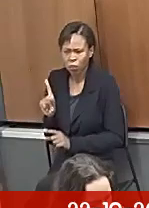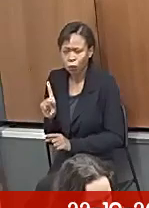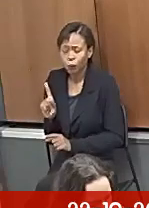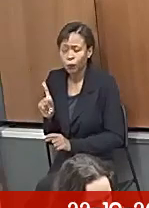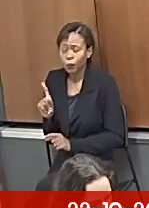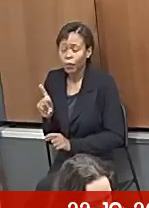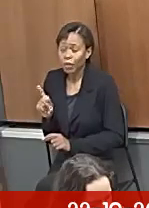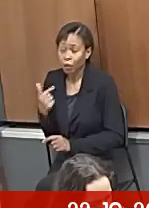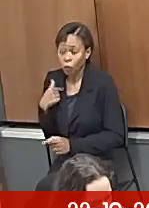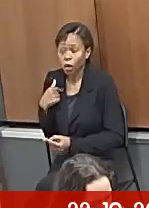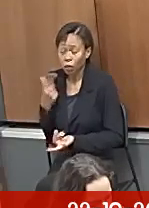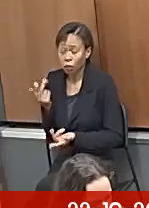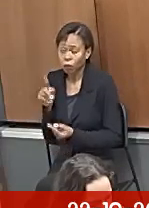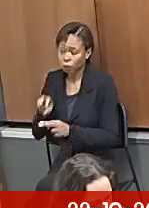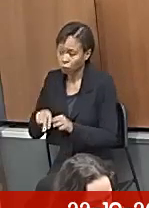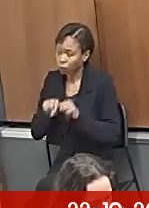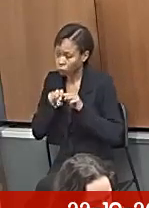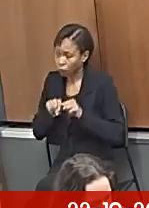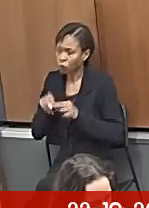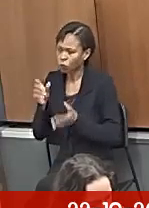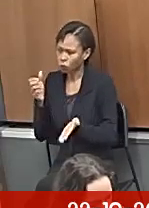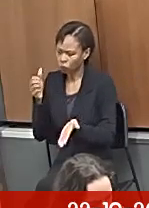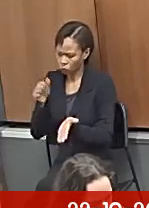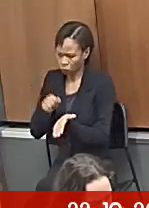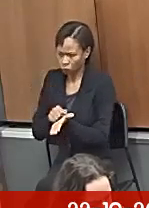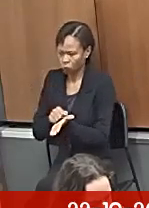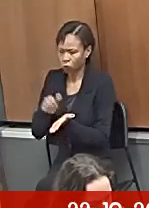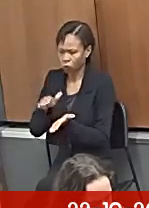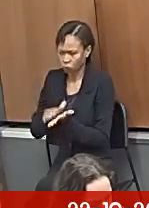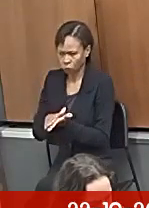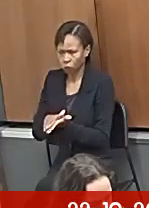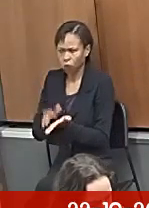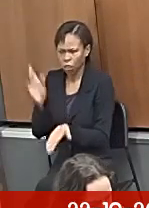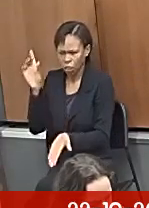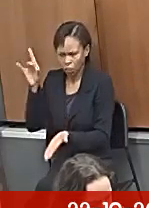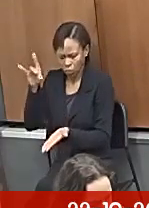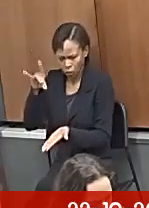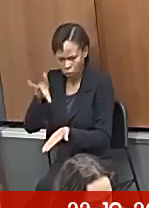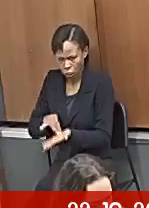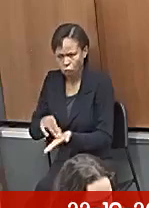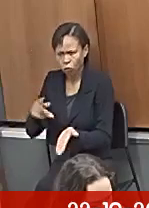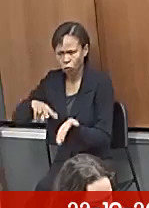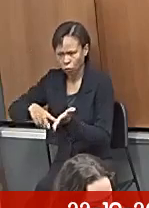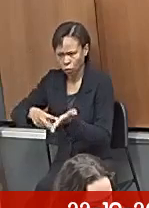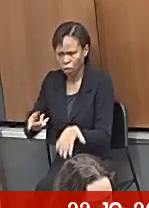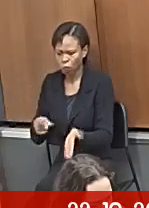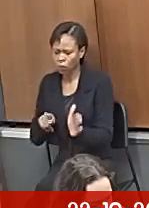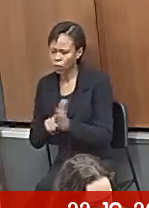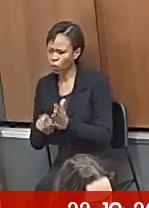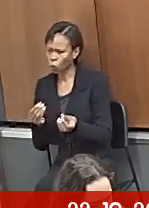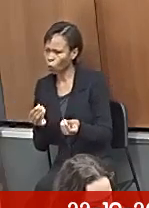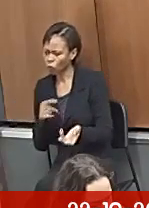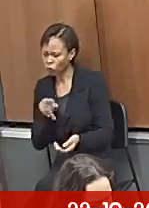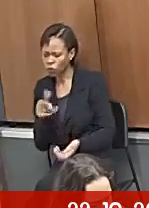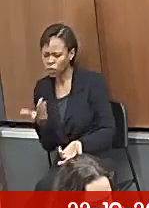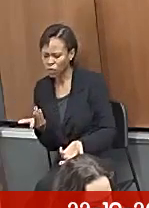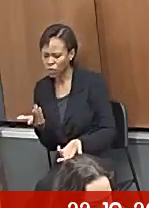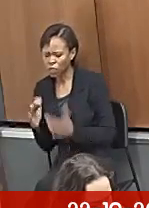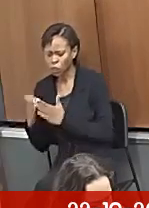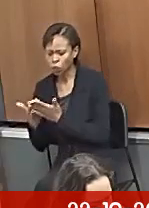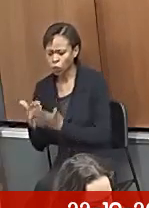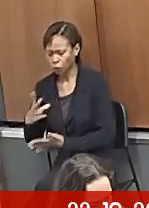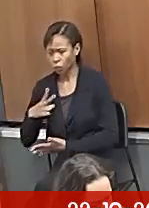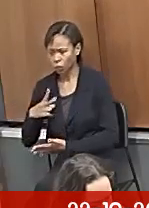dos motivos que eu oficiei para o sindicato, né, até a Zuleika lá com o presidente. Falei, gente, o que vocês estão fazendo na inclusão? Como é que está a inclusão na escola particular?